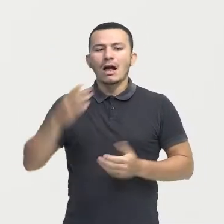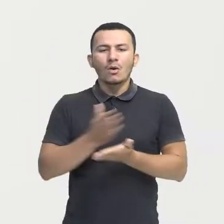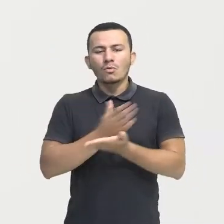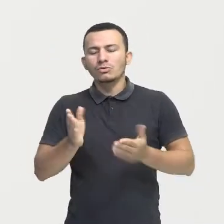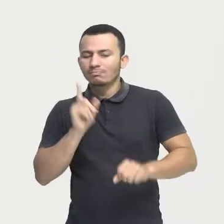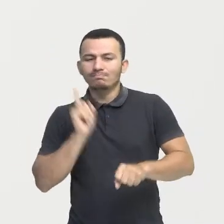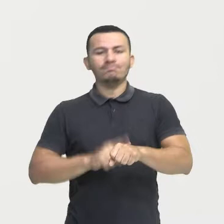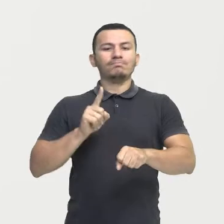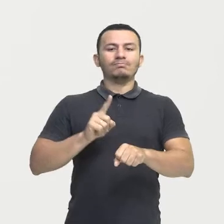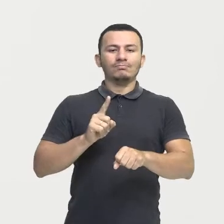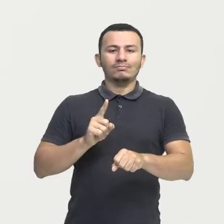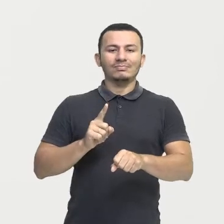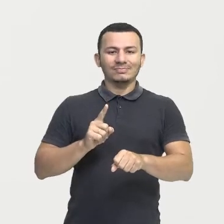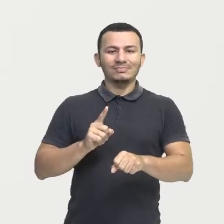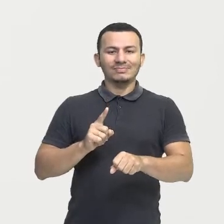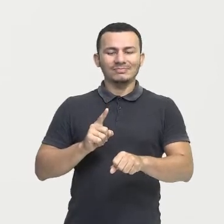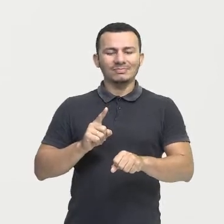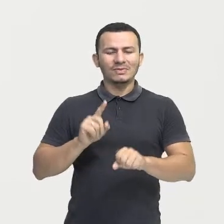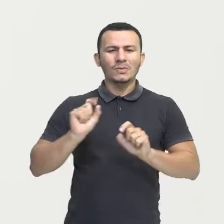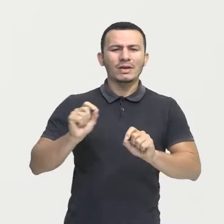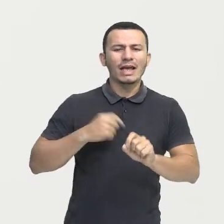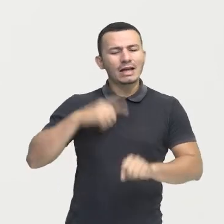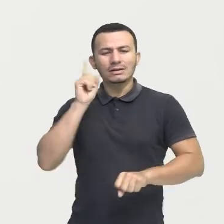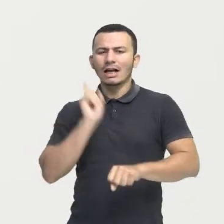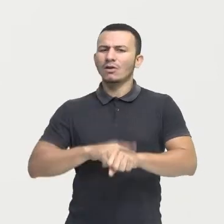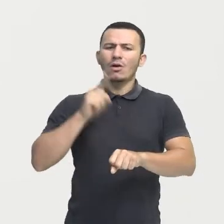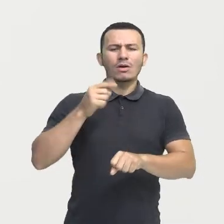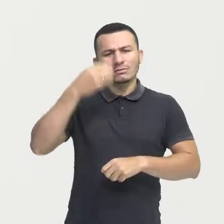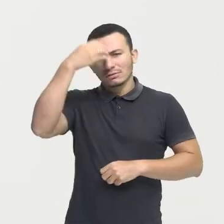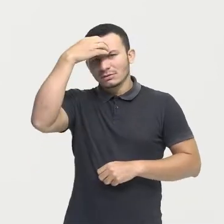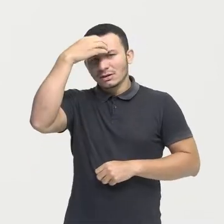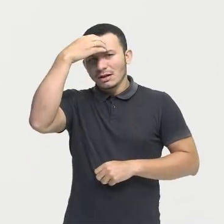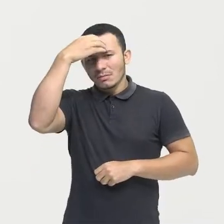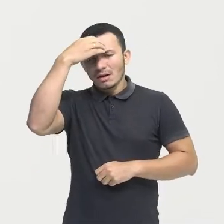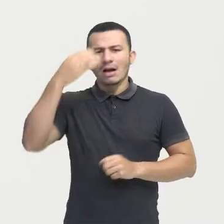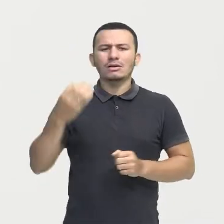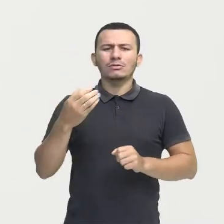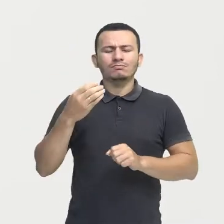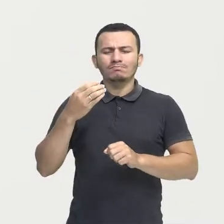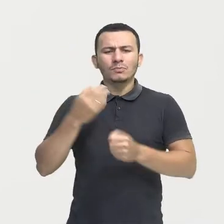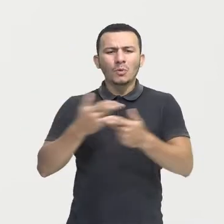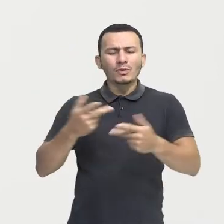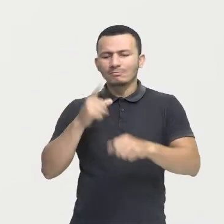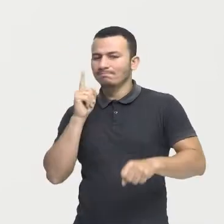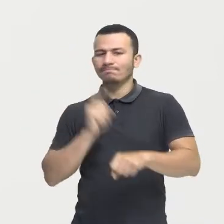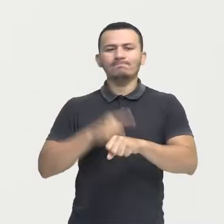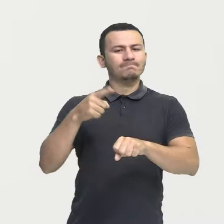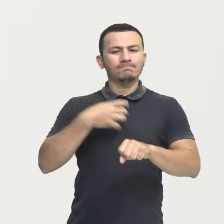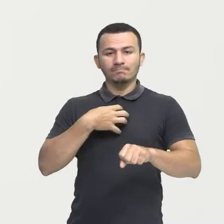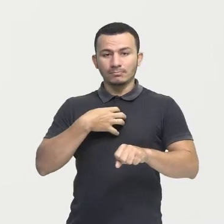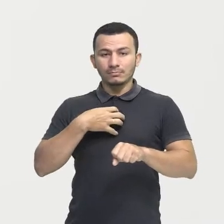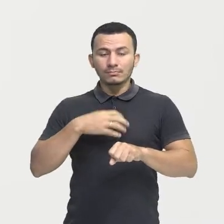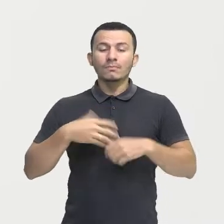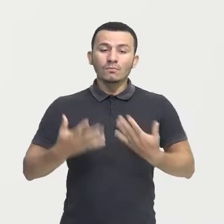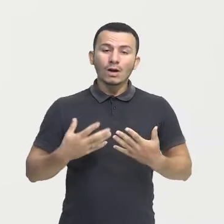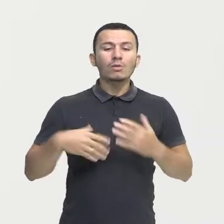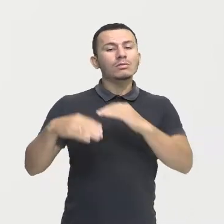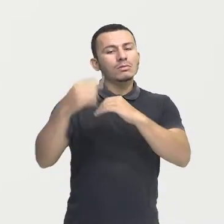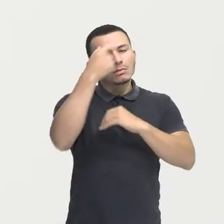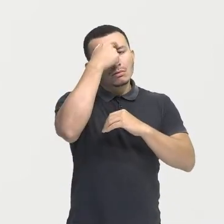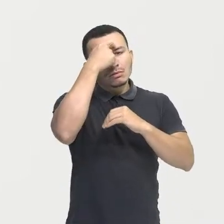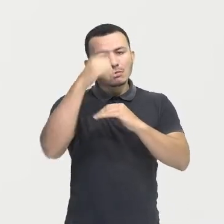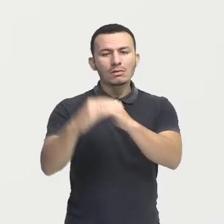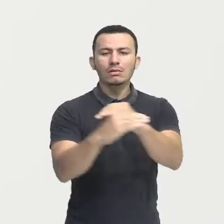imediatista, que vem de imediato, né? Um caráter é uma coisa imediata. Então, o senso